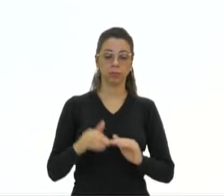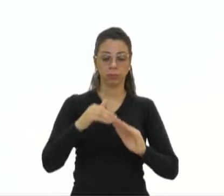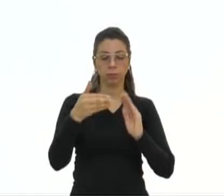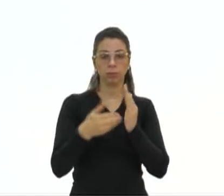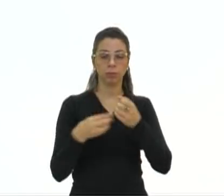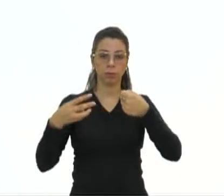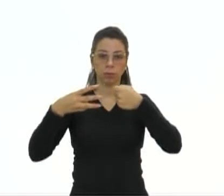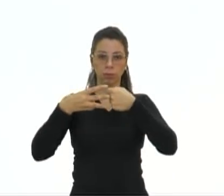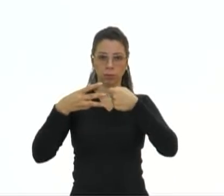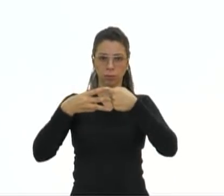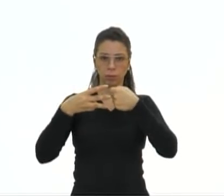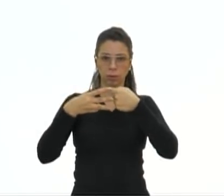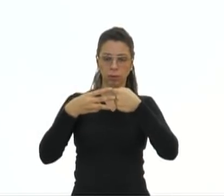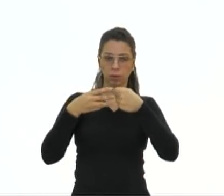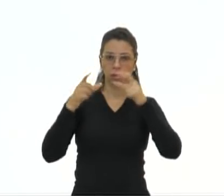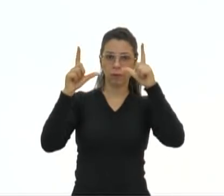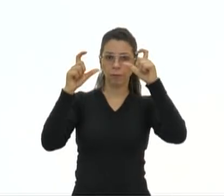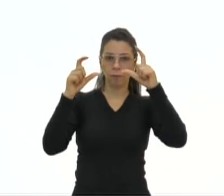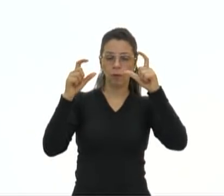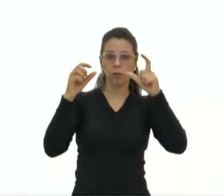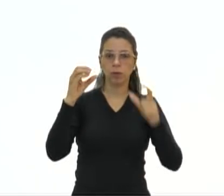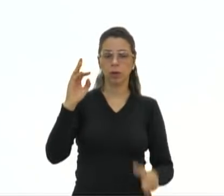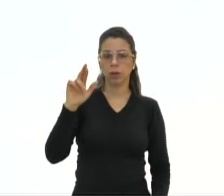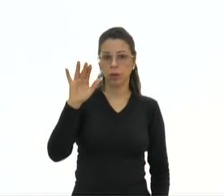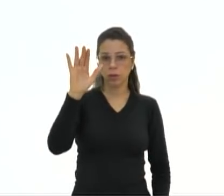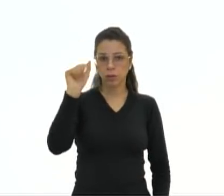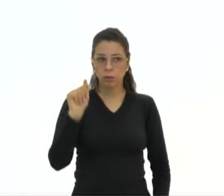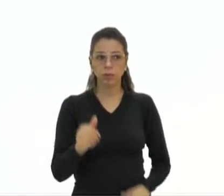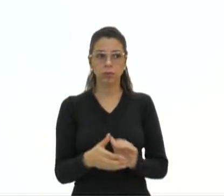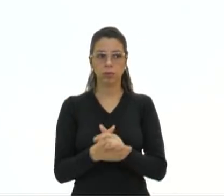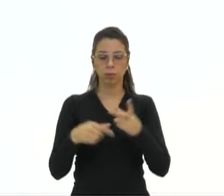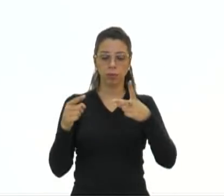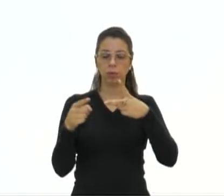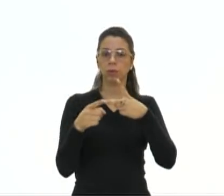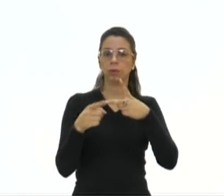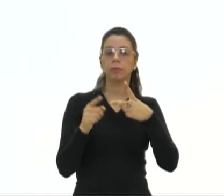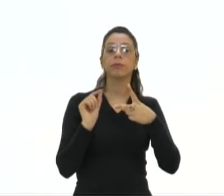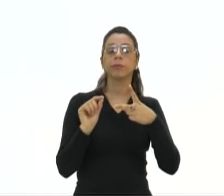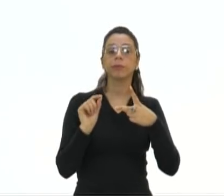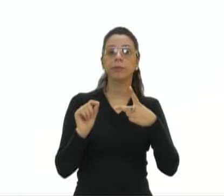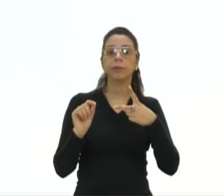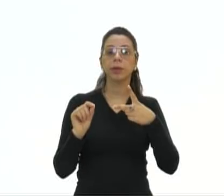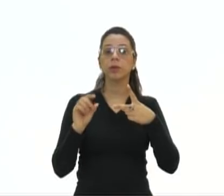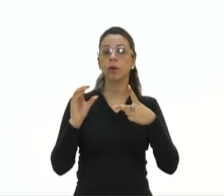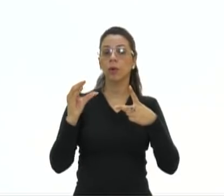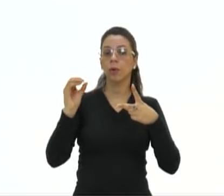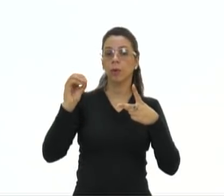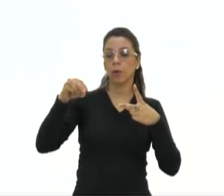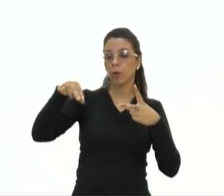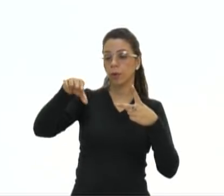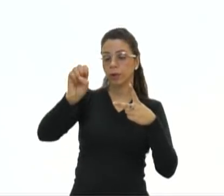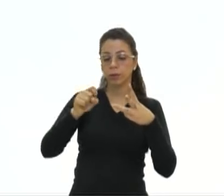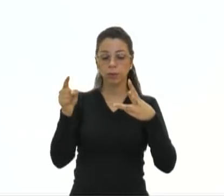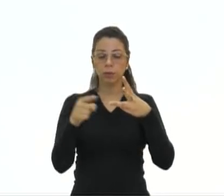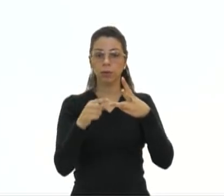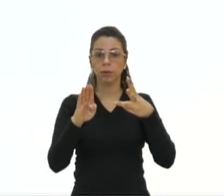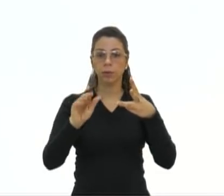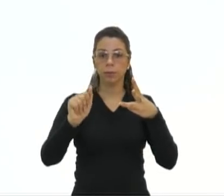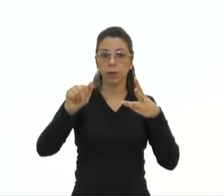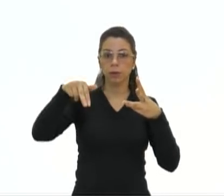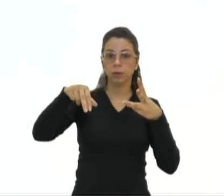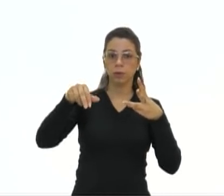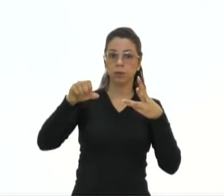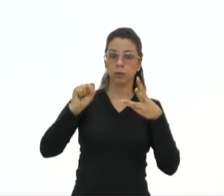células fotorreceptoras. B. Somente pelos cones. C. Pelos bastonetes. Ou letra